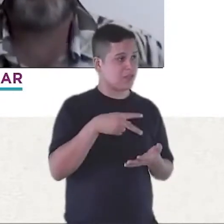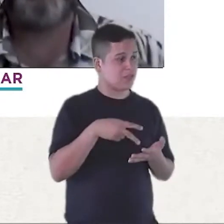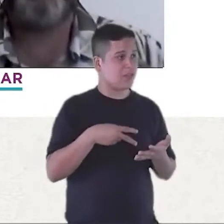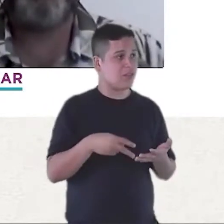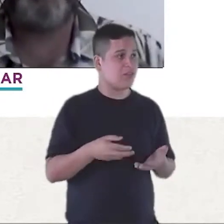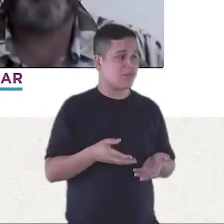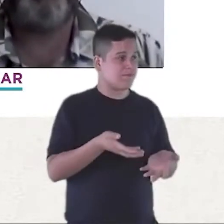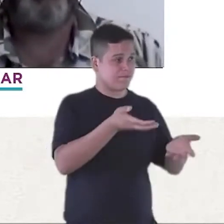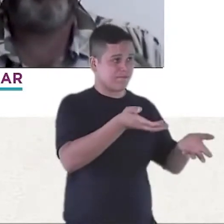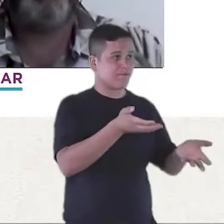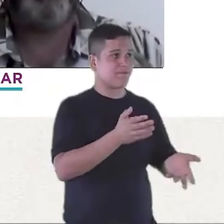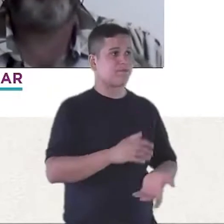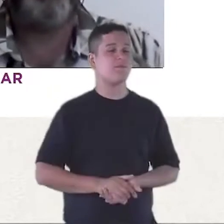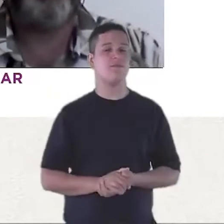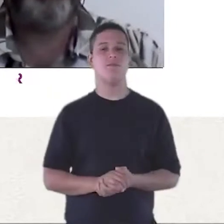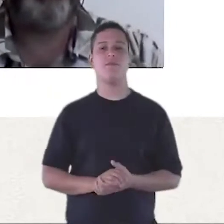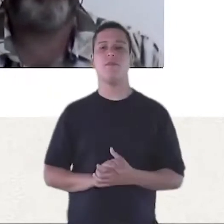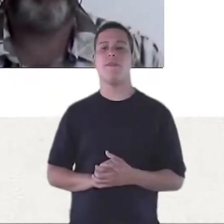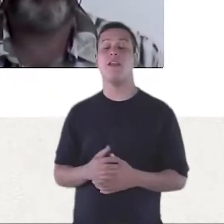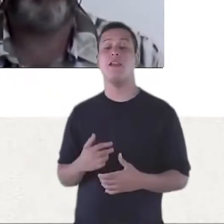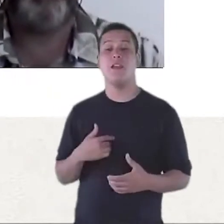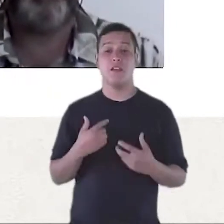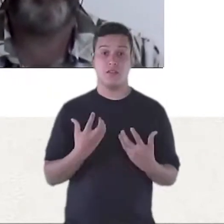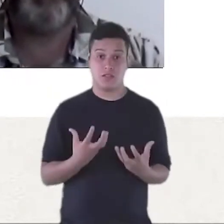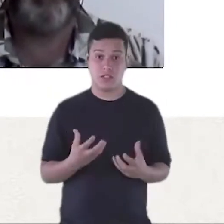você fez essa transferência